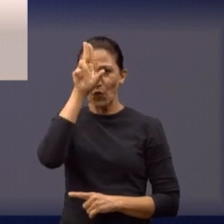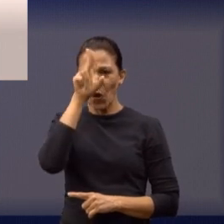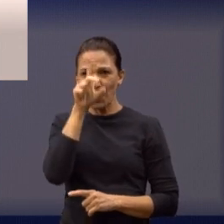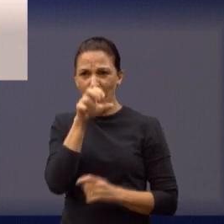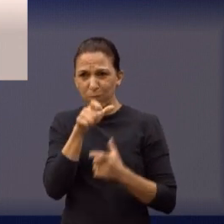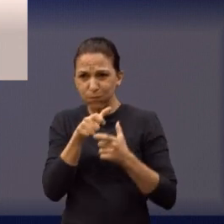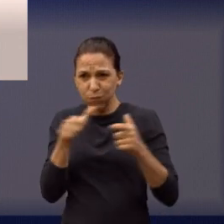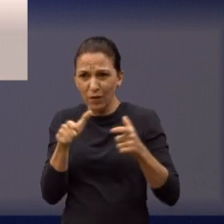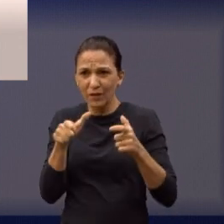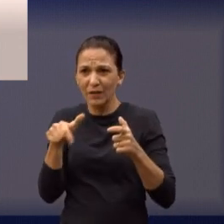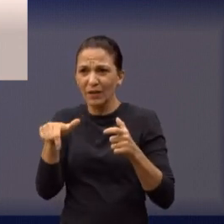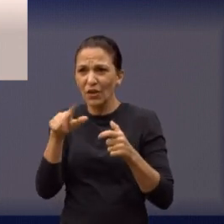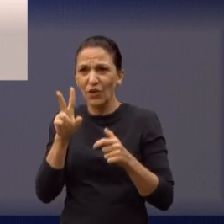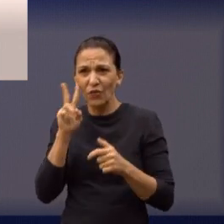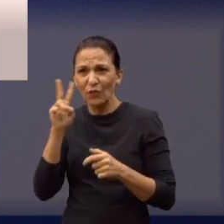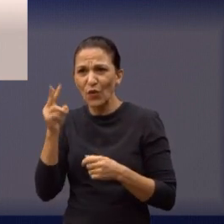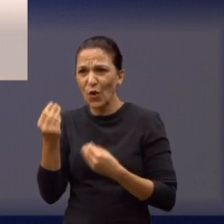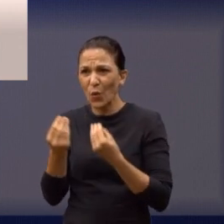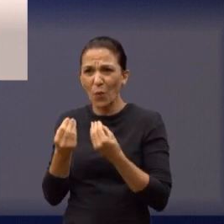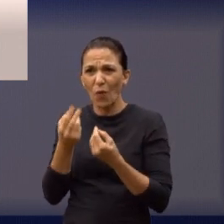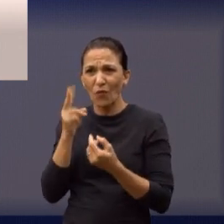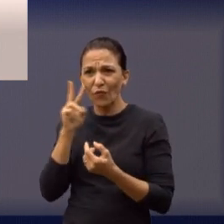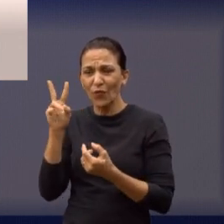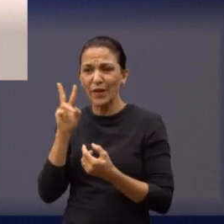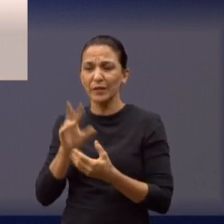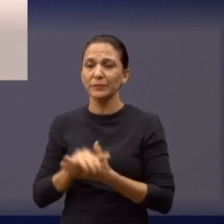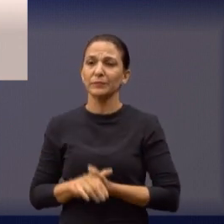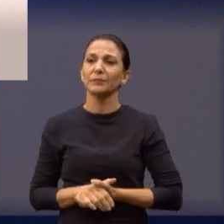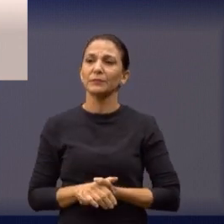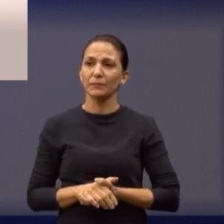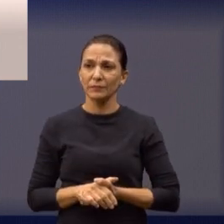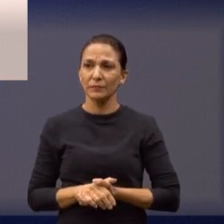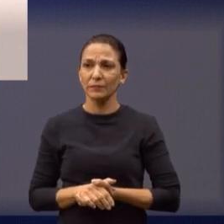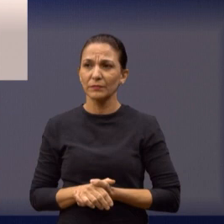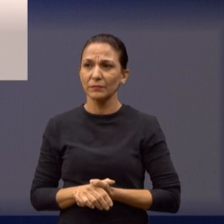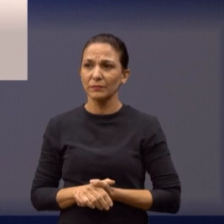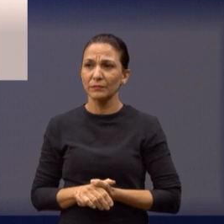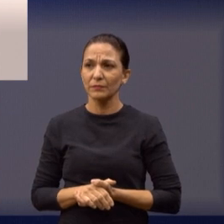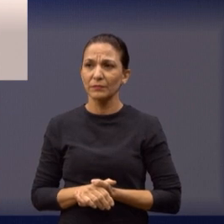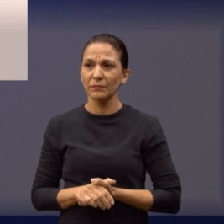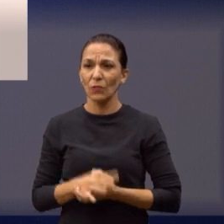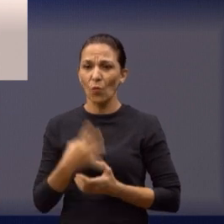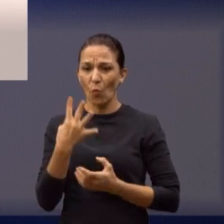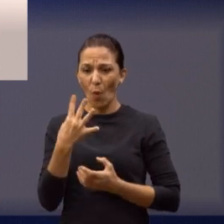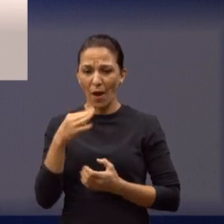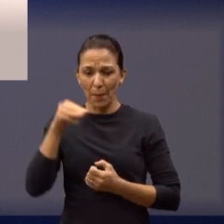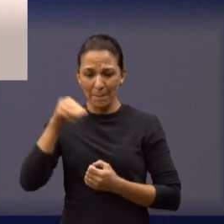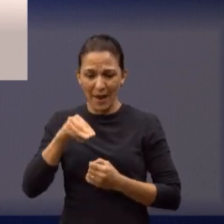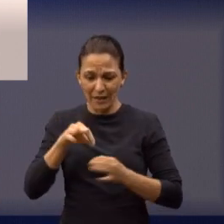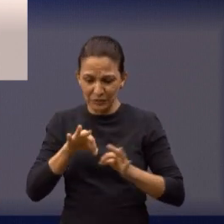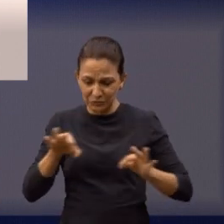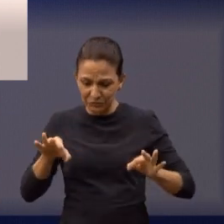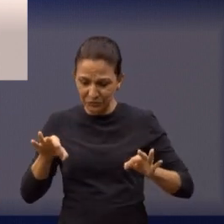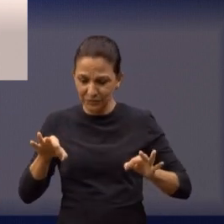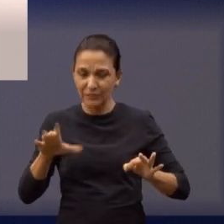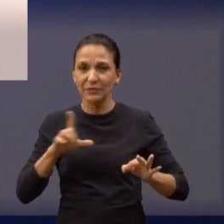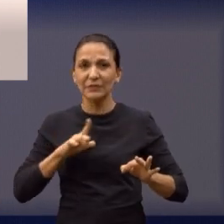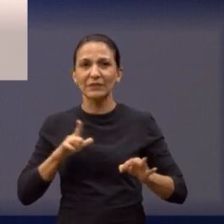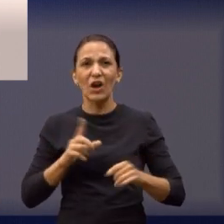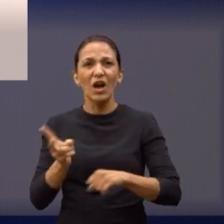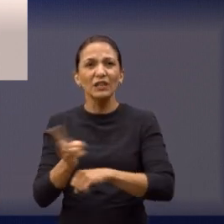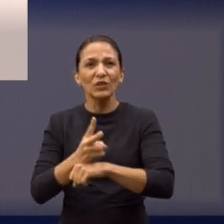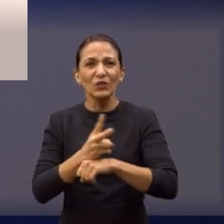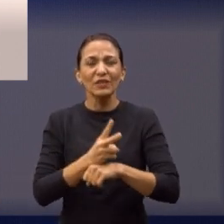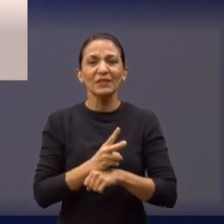local é Formigueiro isso daí é Formigueiro dá mais ou menos uns 4 m de comprimento fora zeladoria enfim